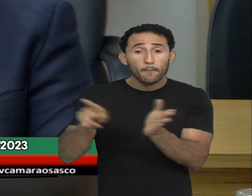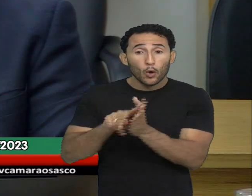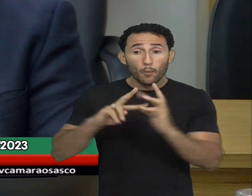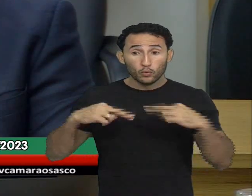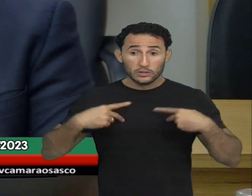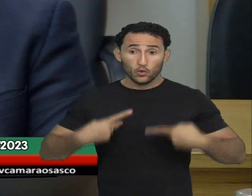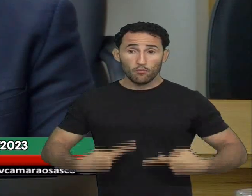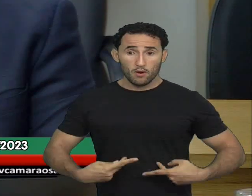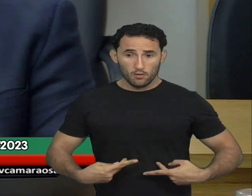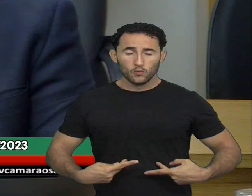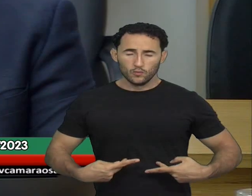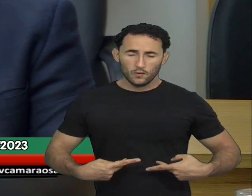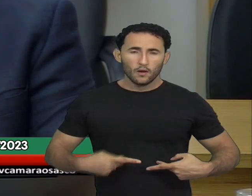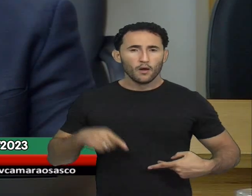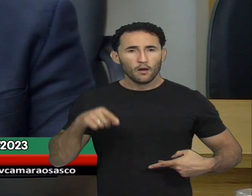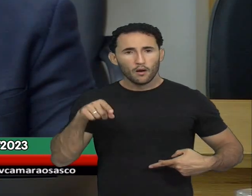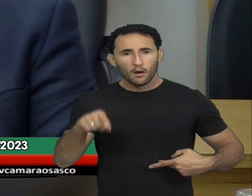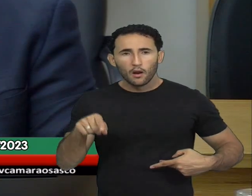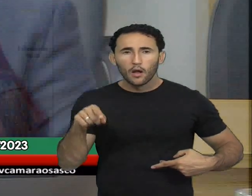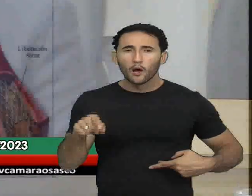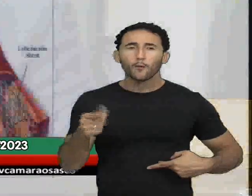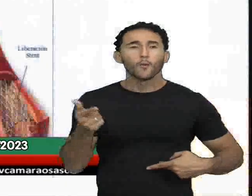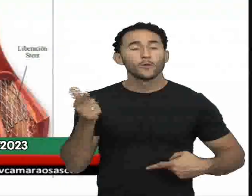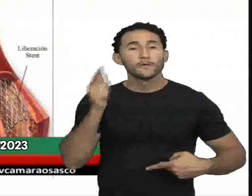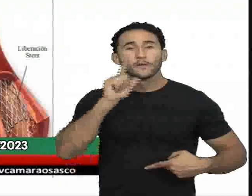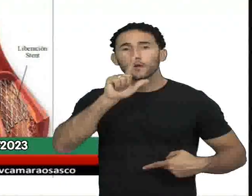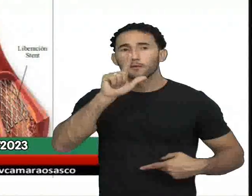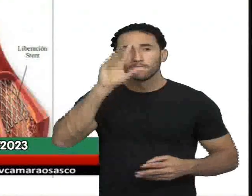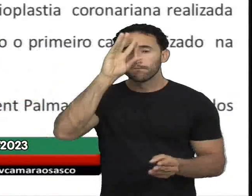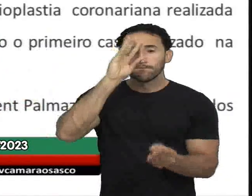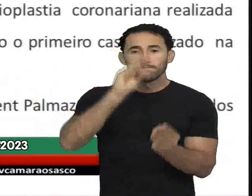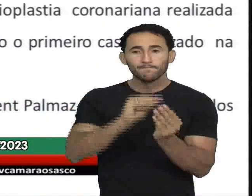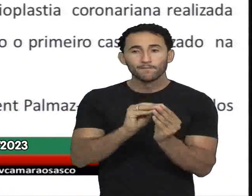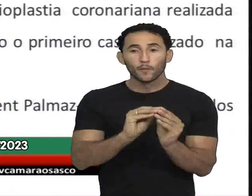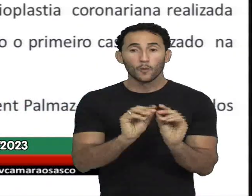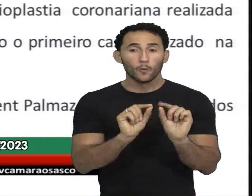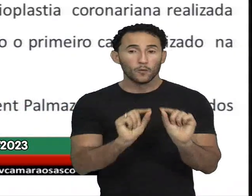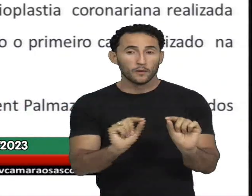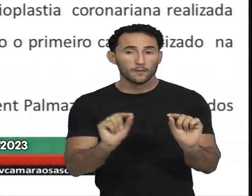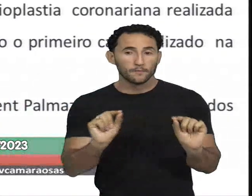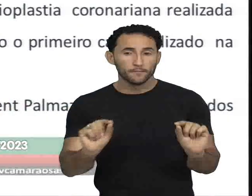seres humanos, e aonde a gente consegue ter